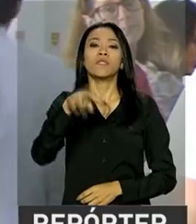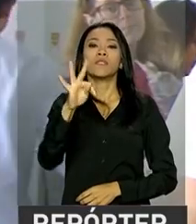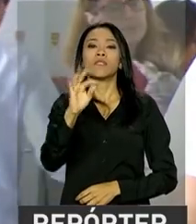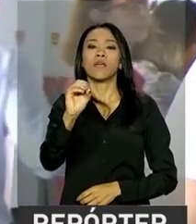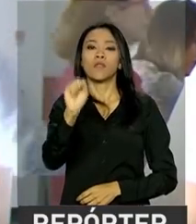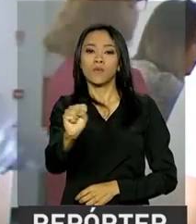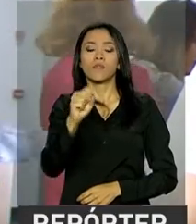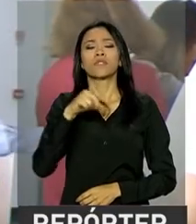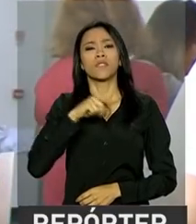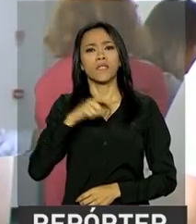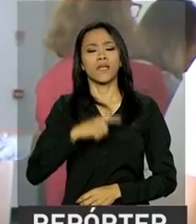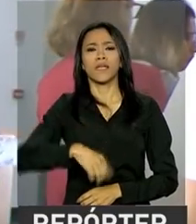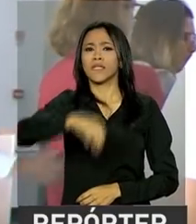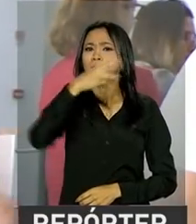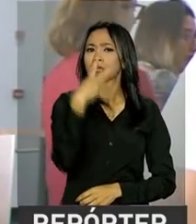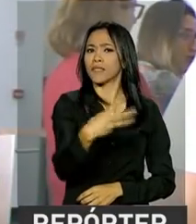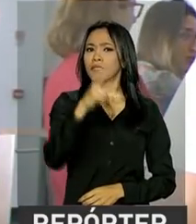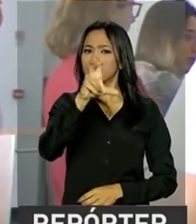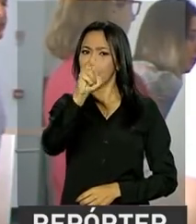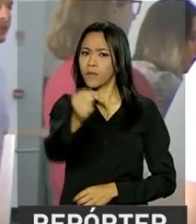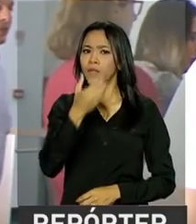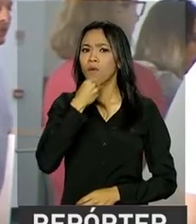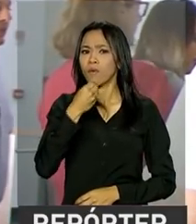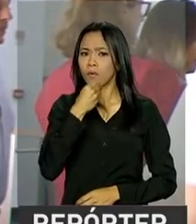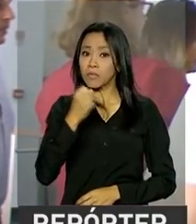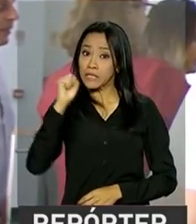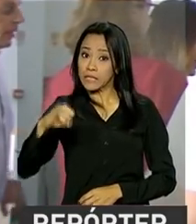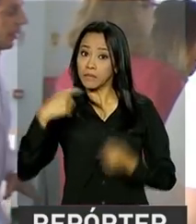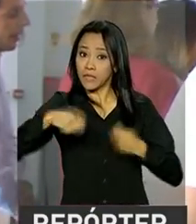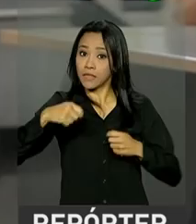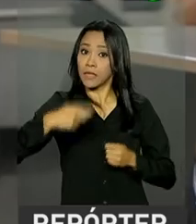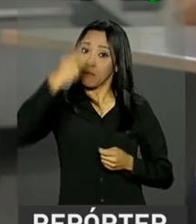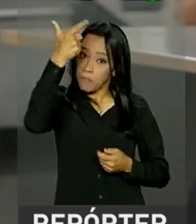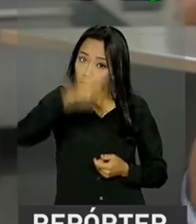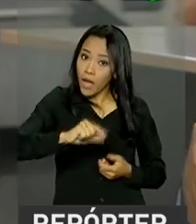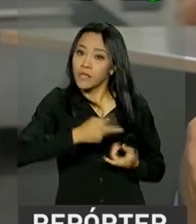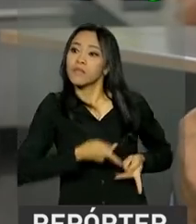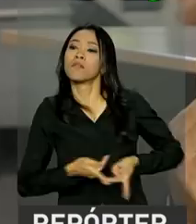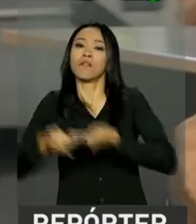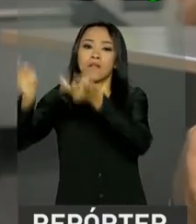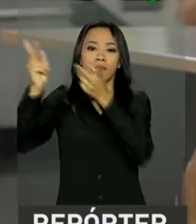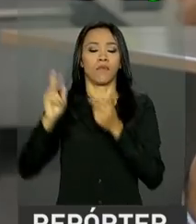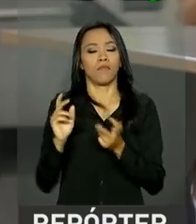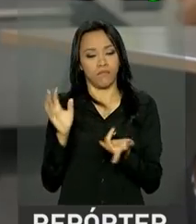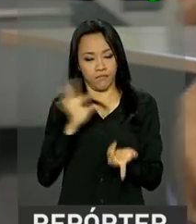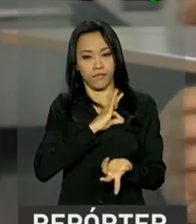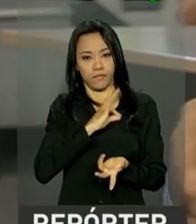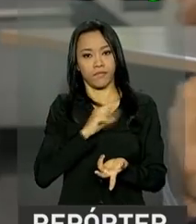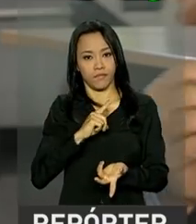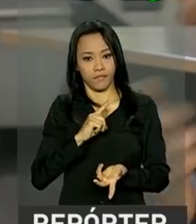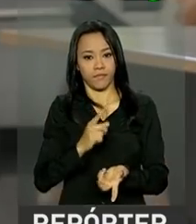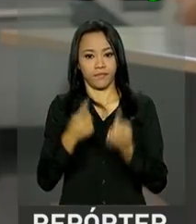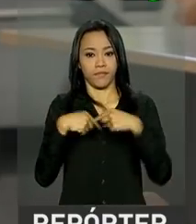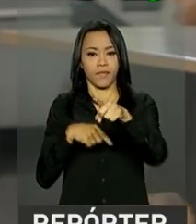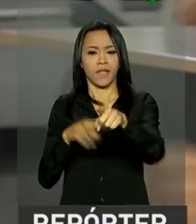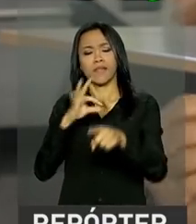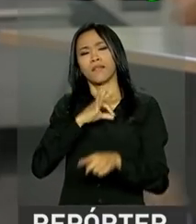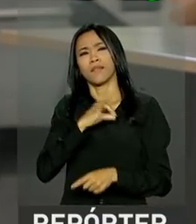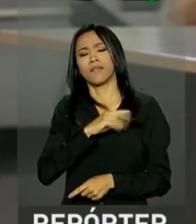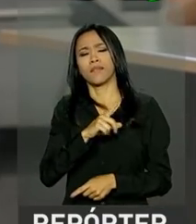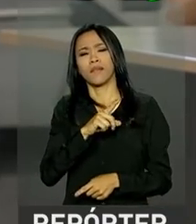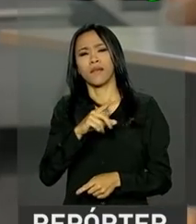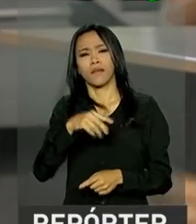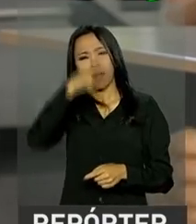de 350 homens disponíveis caso haja necessidade em tropa distribuída em um amazonas e